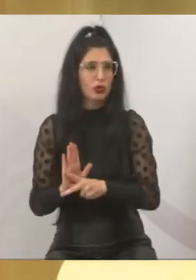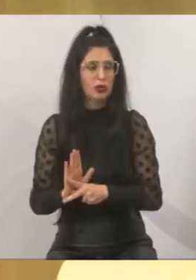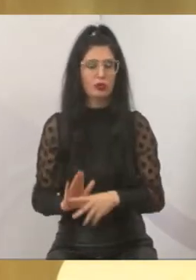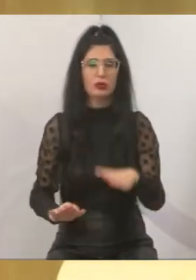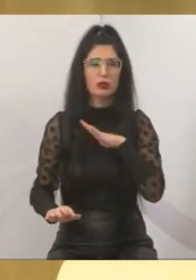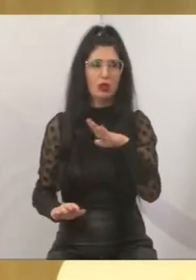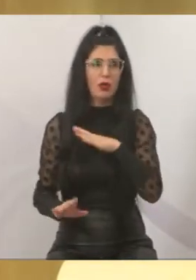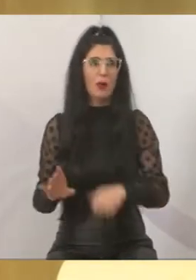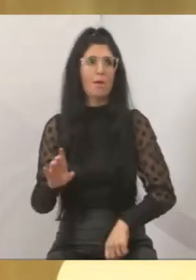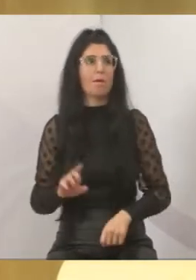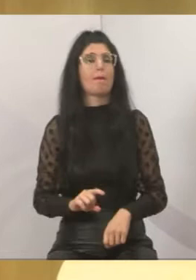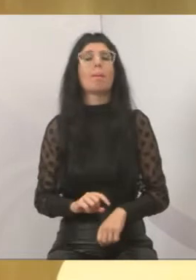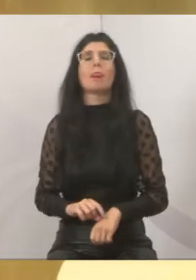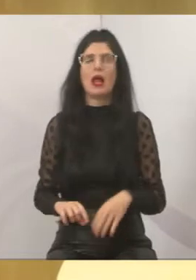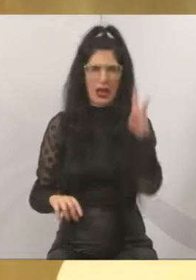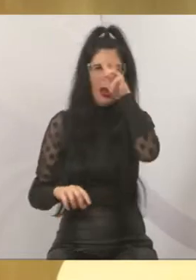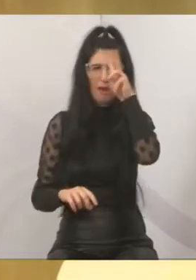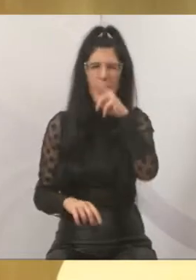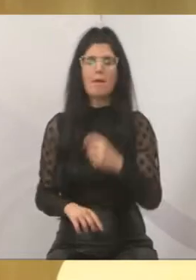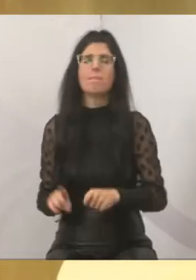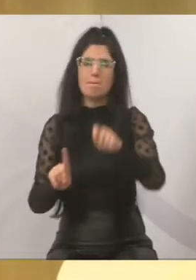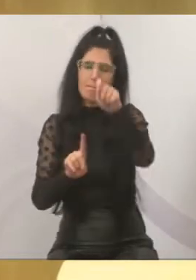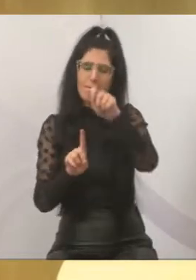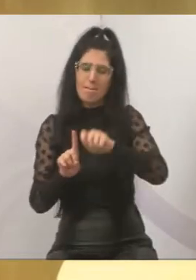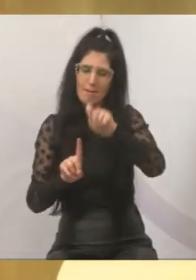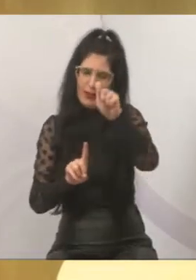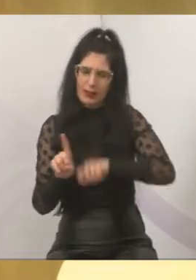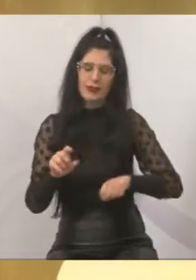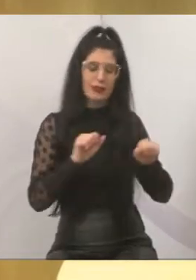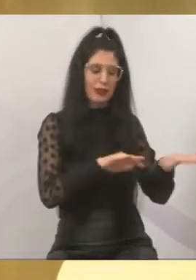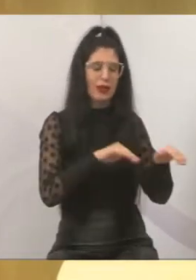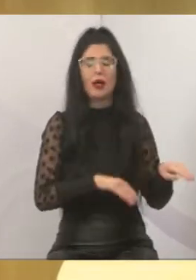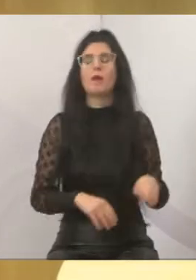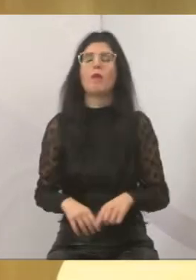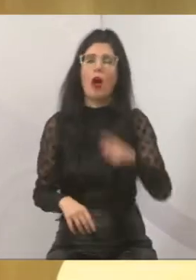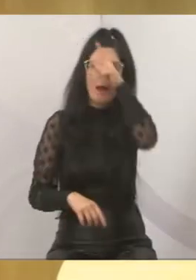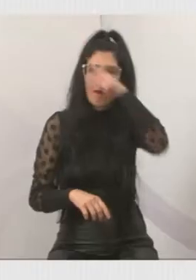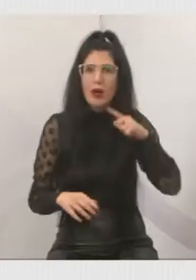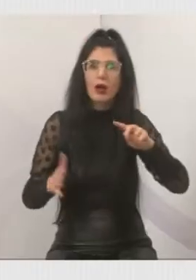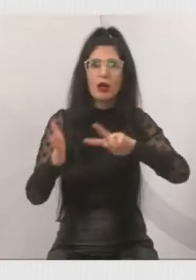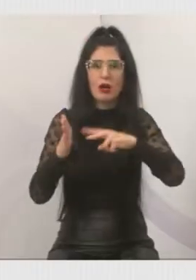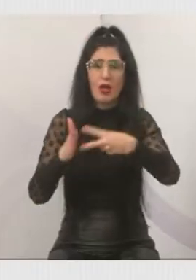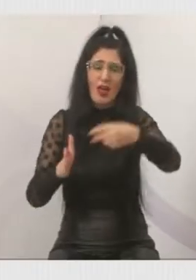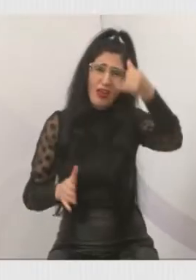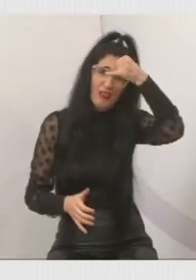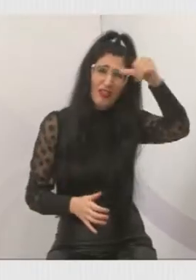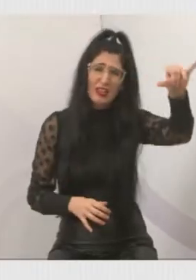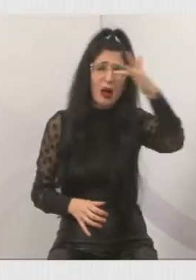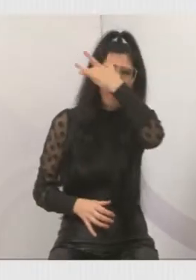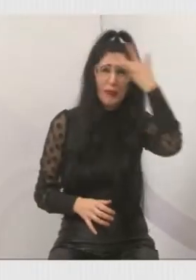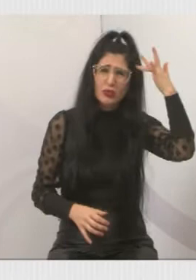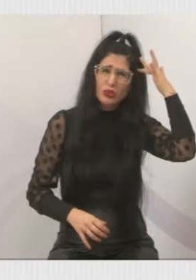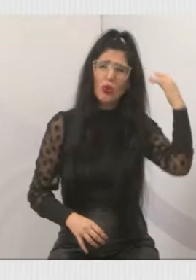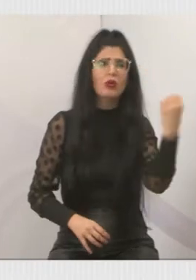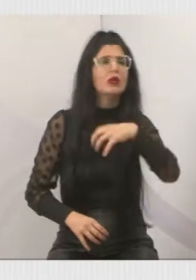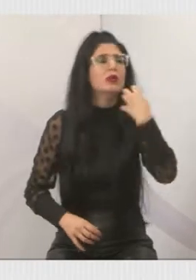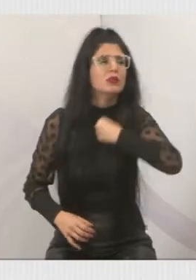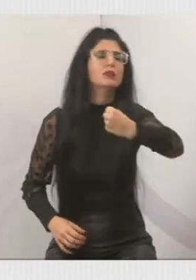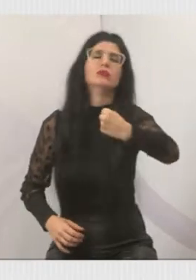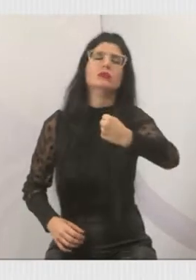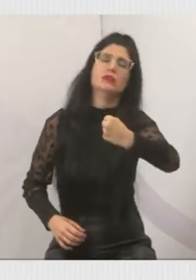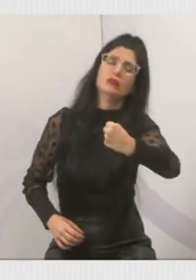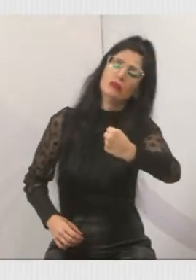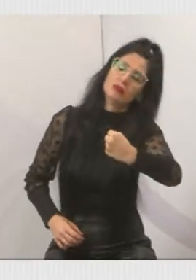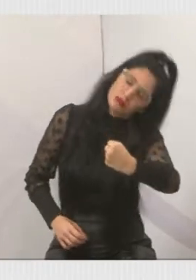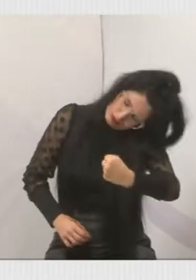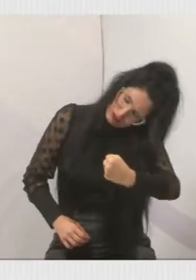o mês do setembro amarelo, que é o mês de combate e a prevenção à depressão e ao suicídio. E instituímos o